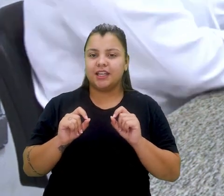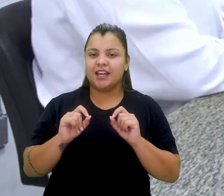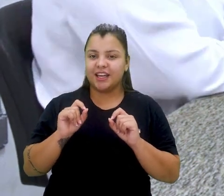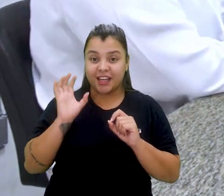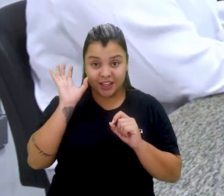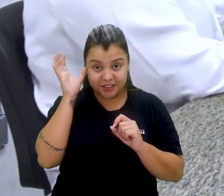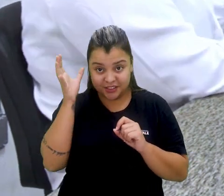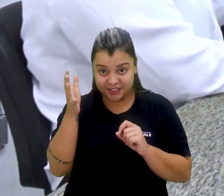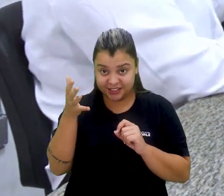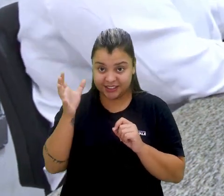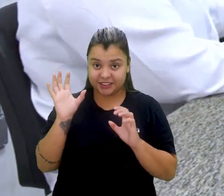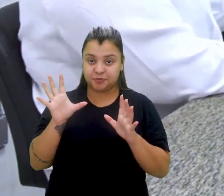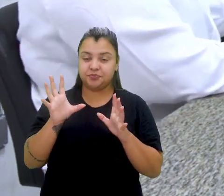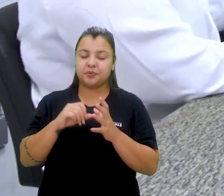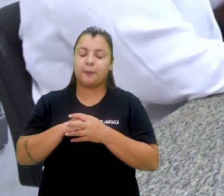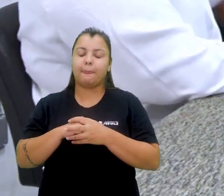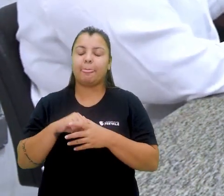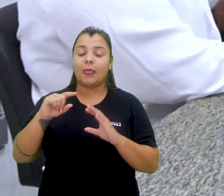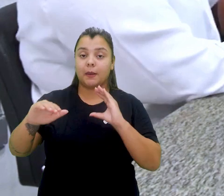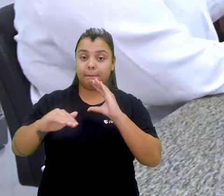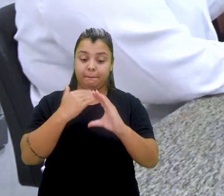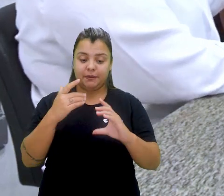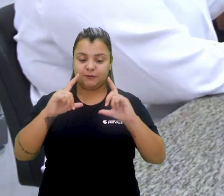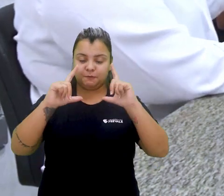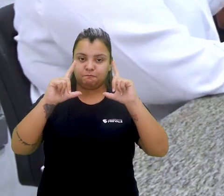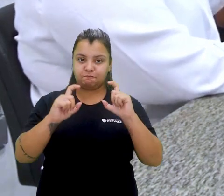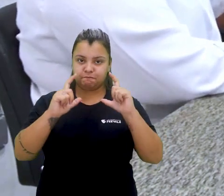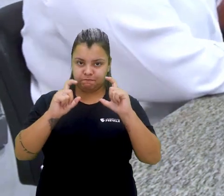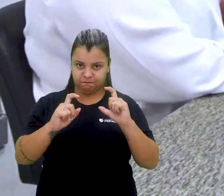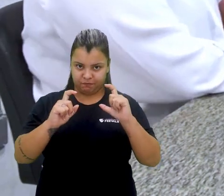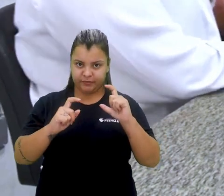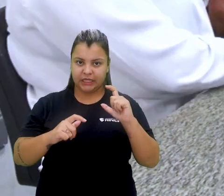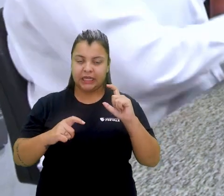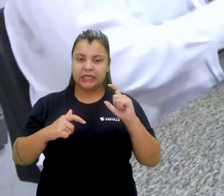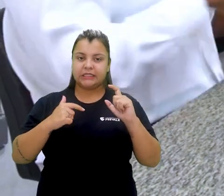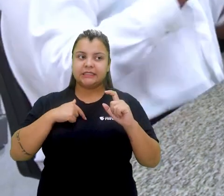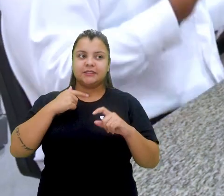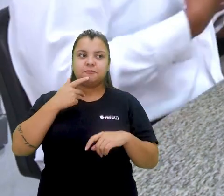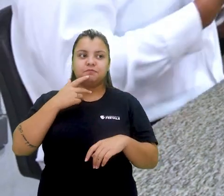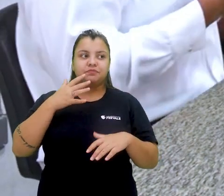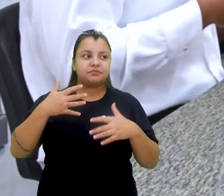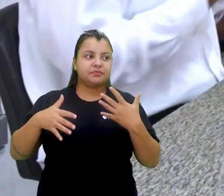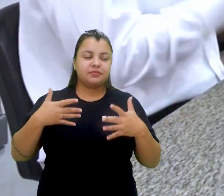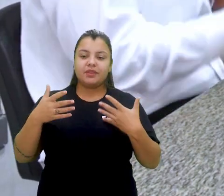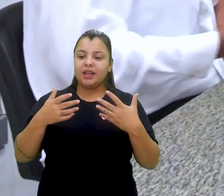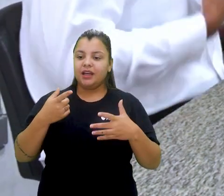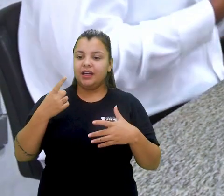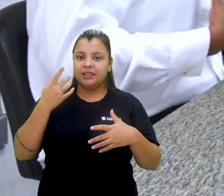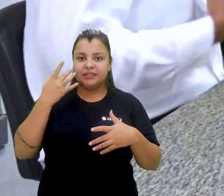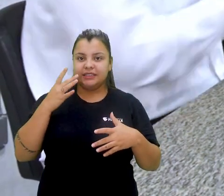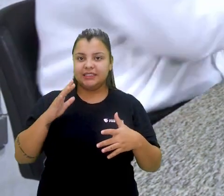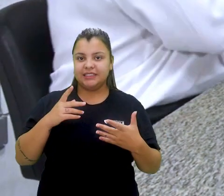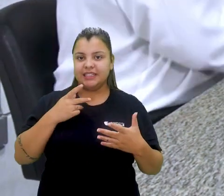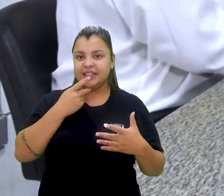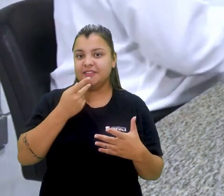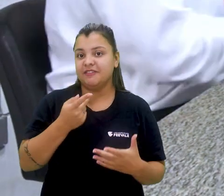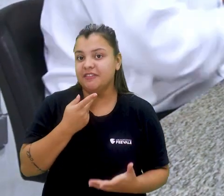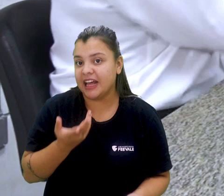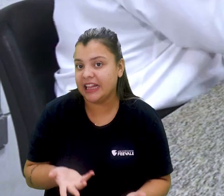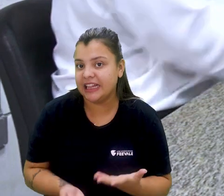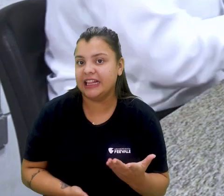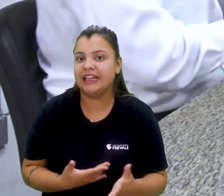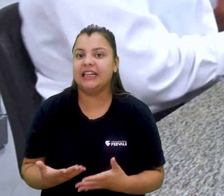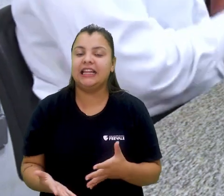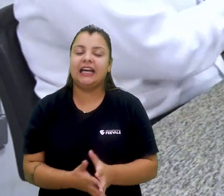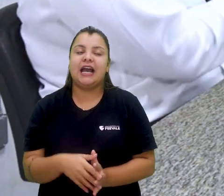o me mandou uma foto ont ontem e aí eu não queria assim daqui a pouco né não era a pessoa que no